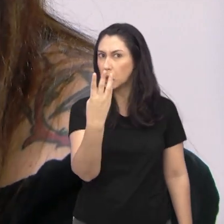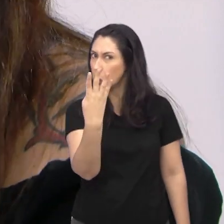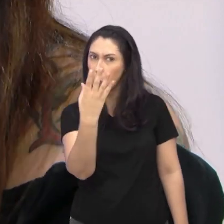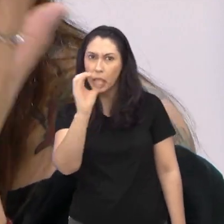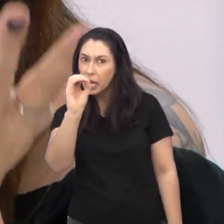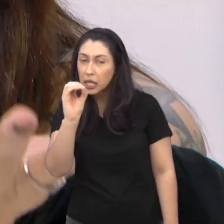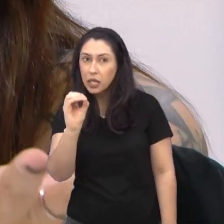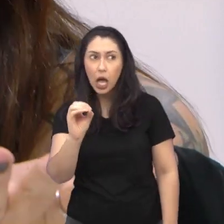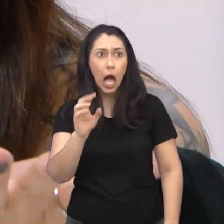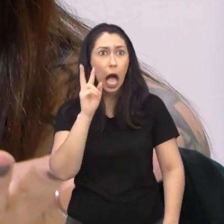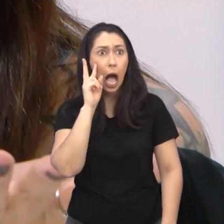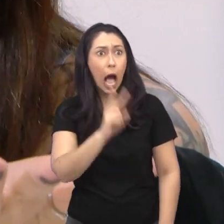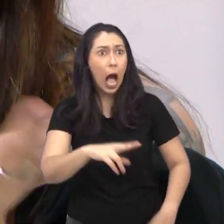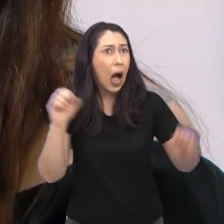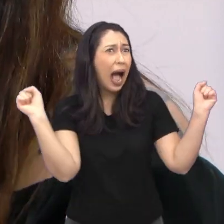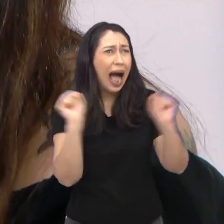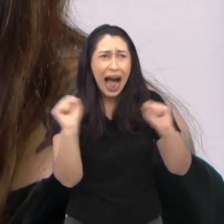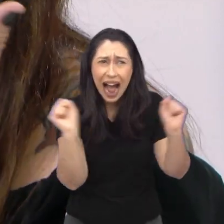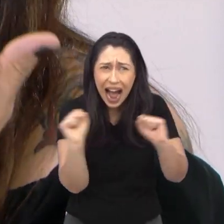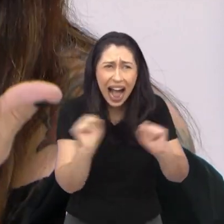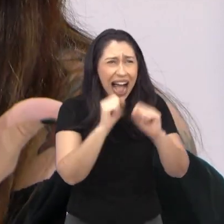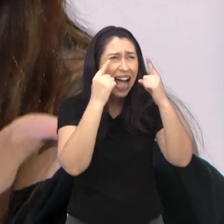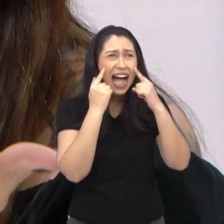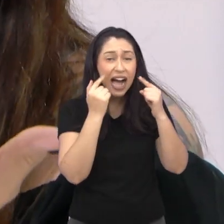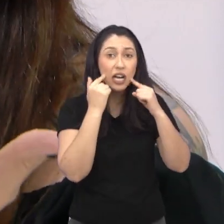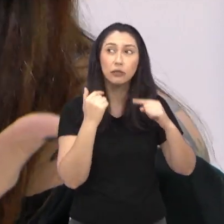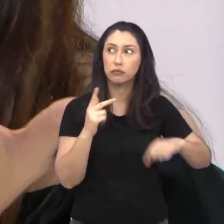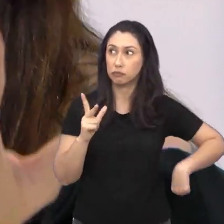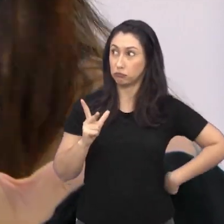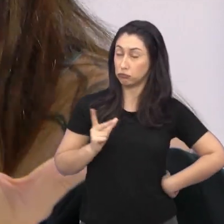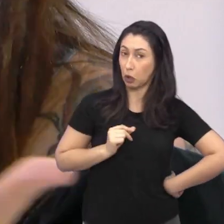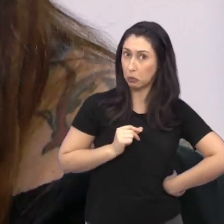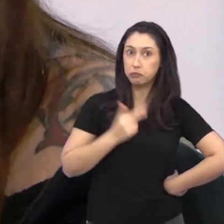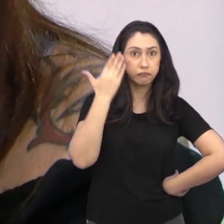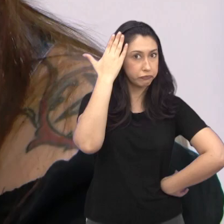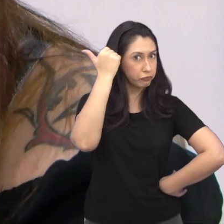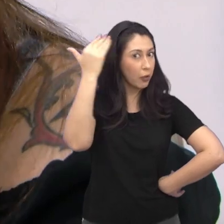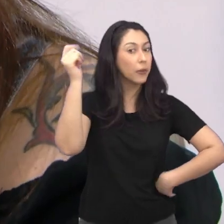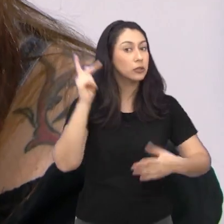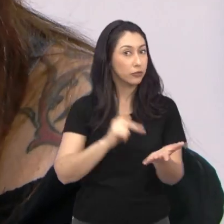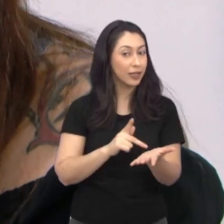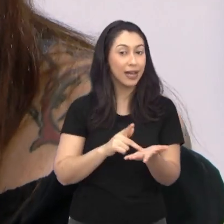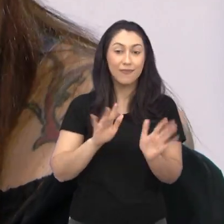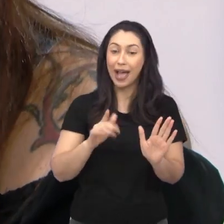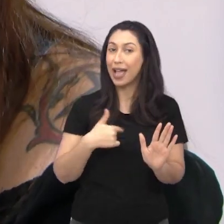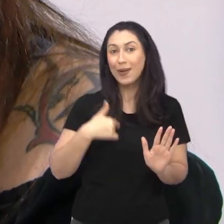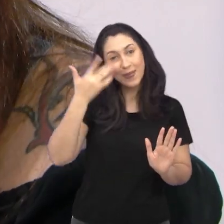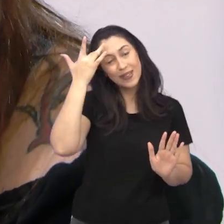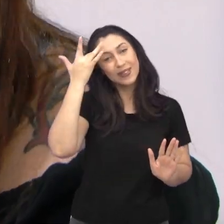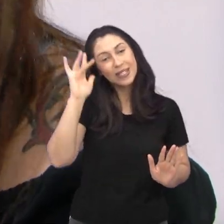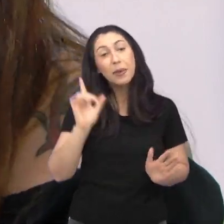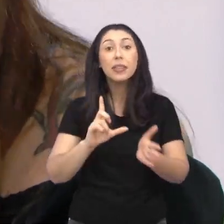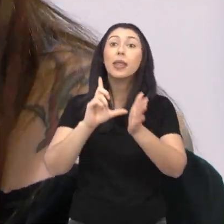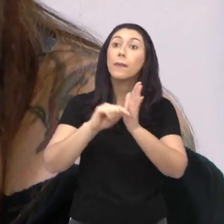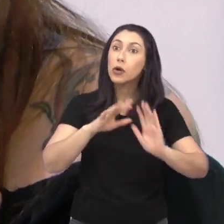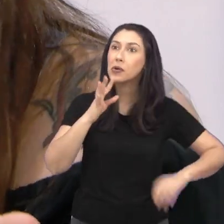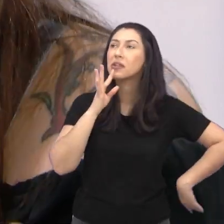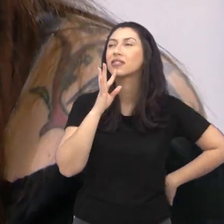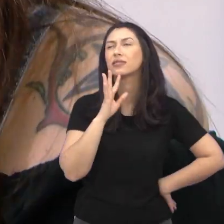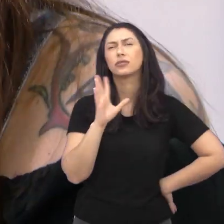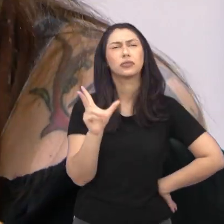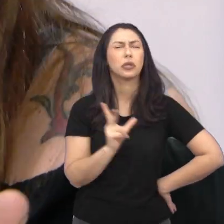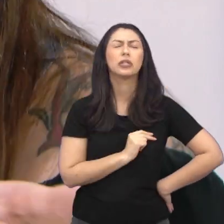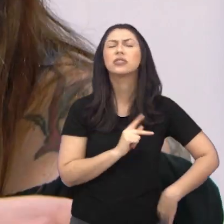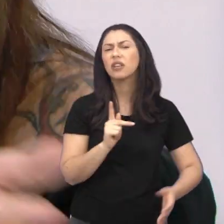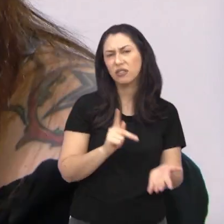frente choravam quando o homem passava. Daí eu falei, gente, realmente eu tô com um artista muito grande, mas eu não tinha esse conhecimento e fui conhecê-lo depois e ele é realmente